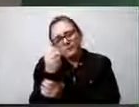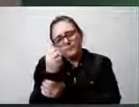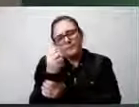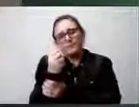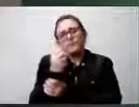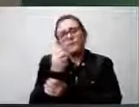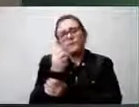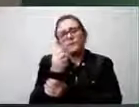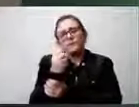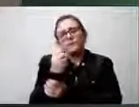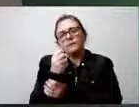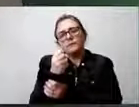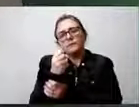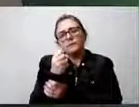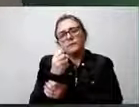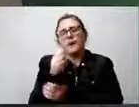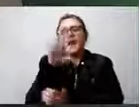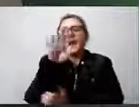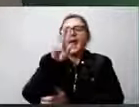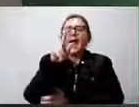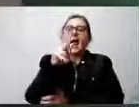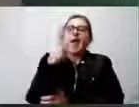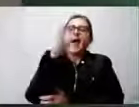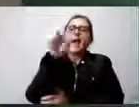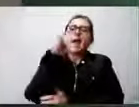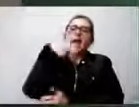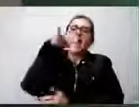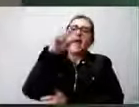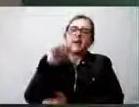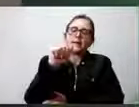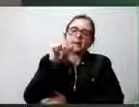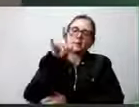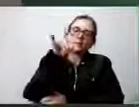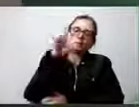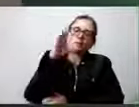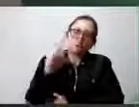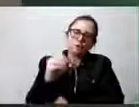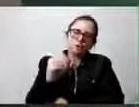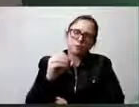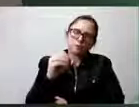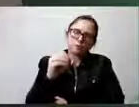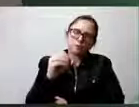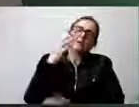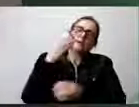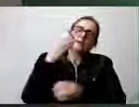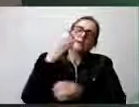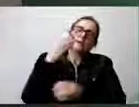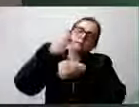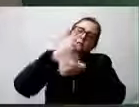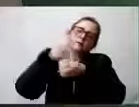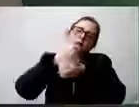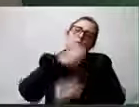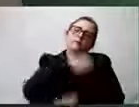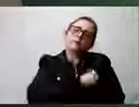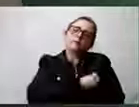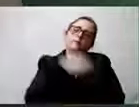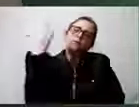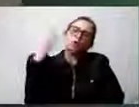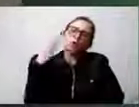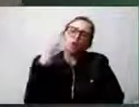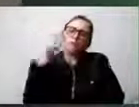disco cervical, com hérnia de disco cervical e vivo com dor, sendo que há dias que ela é